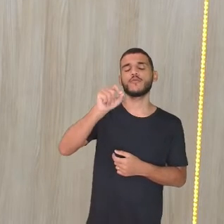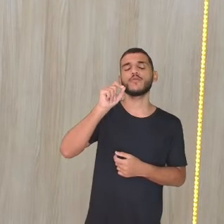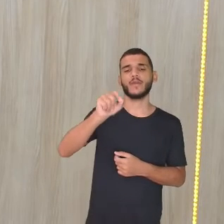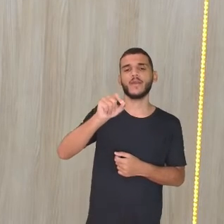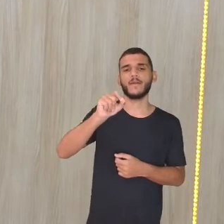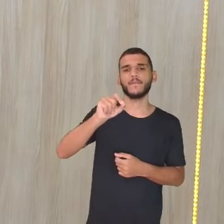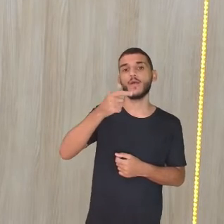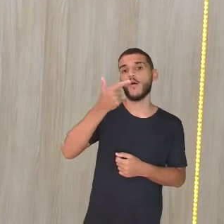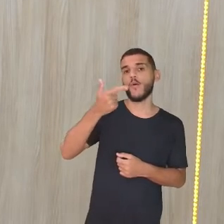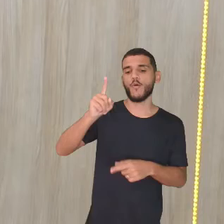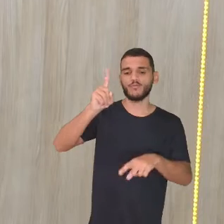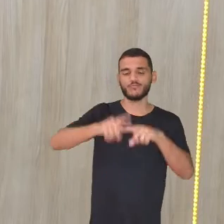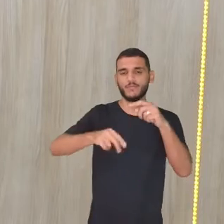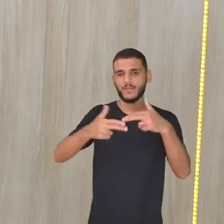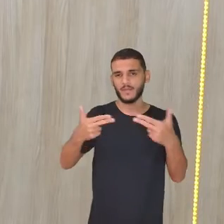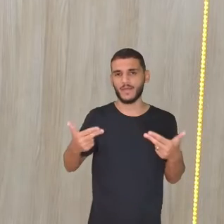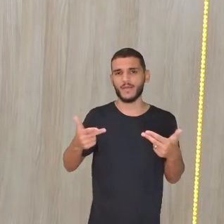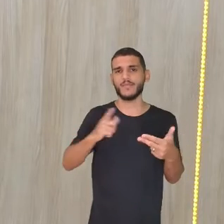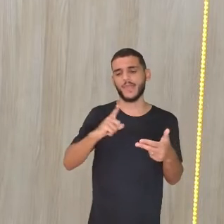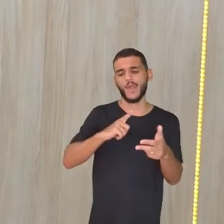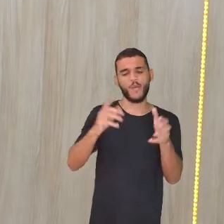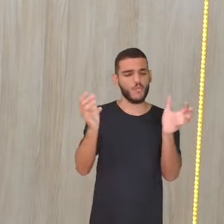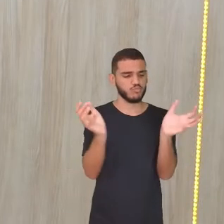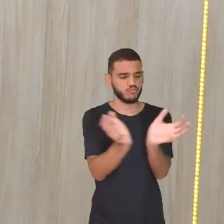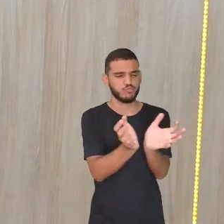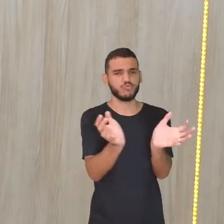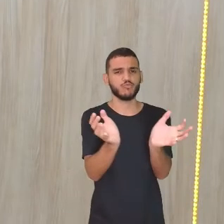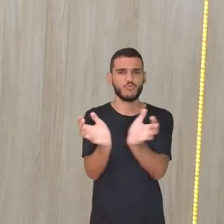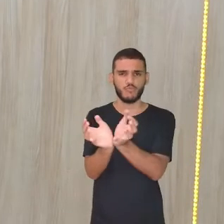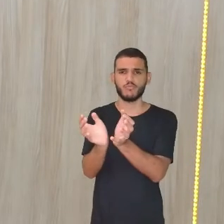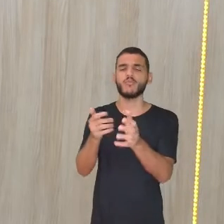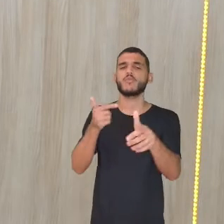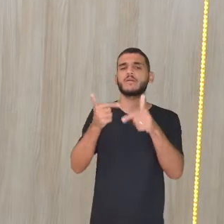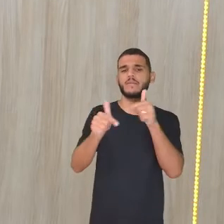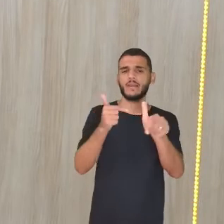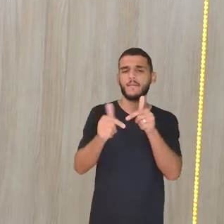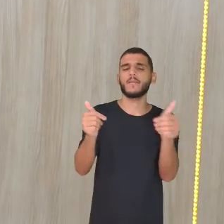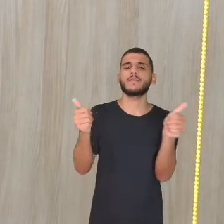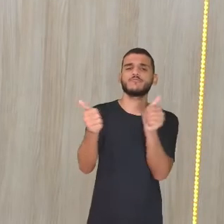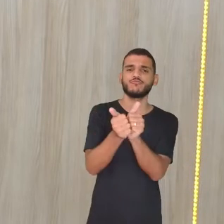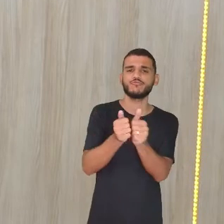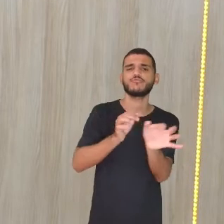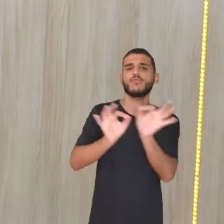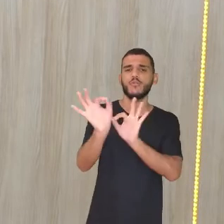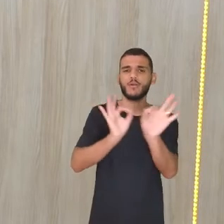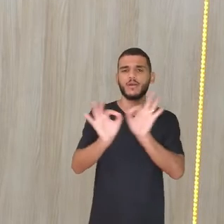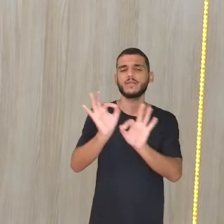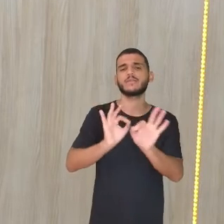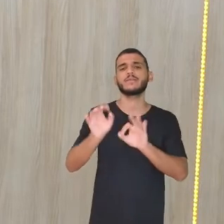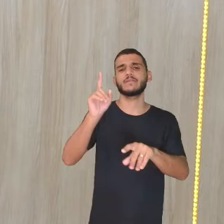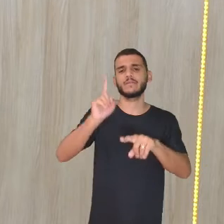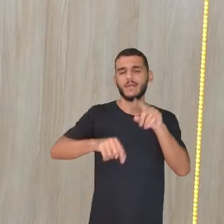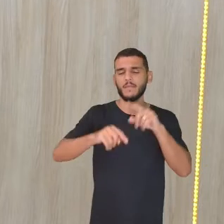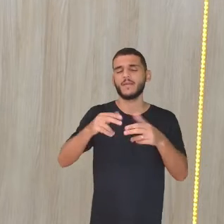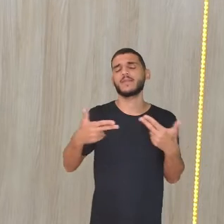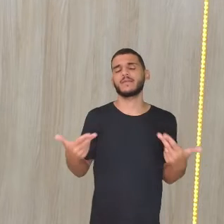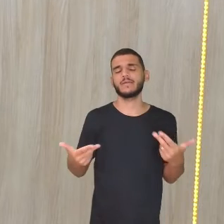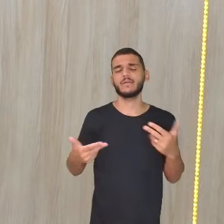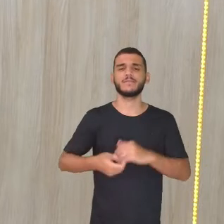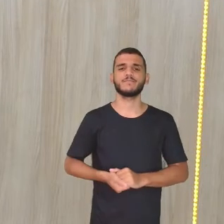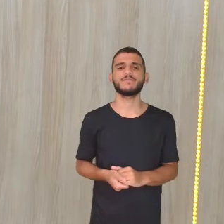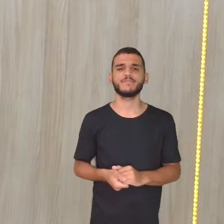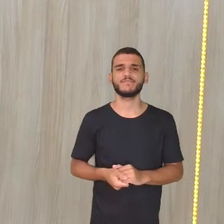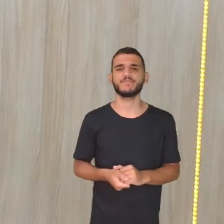outro material deles, porque é uma equipe, não é, que trabalha com ele, que prepara todo esse material. E aí é